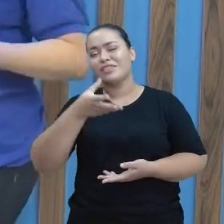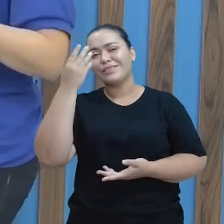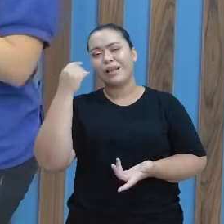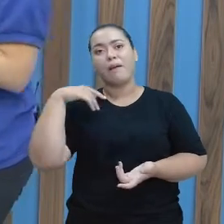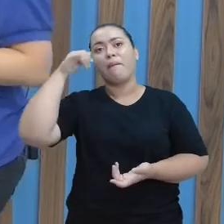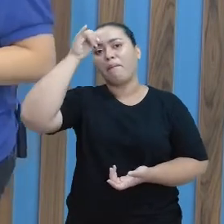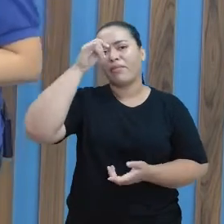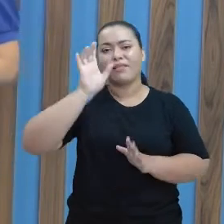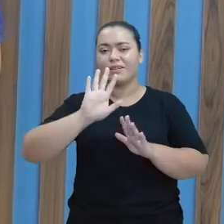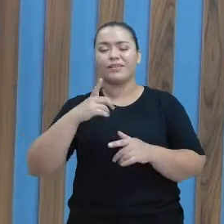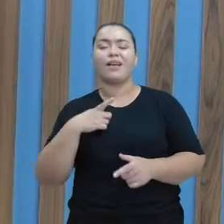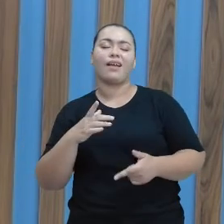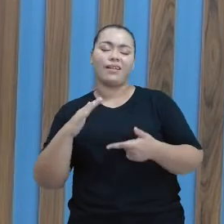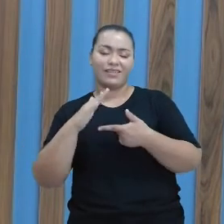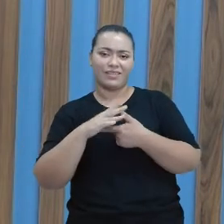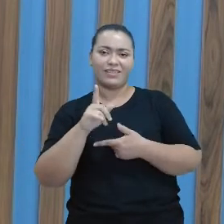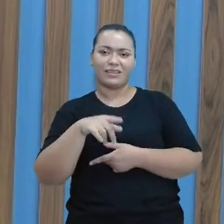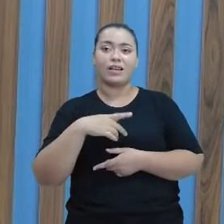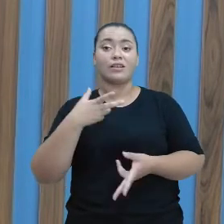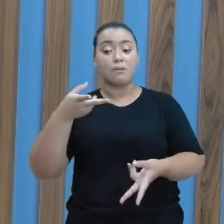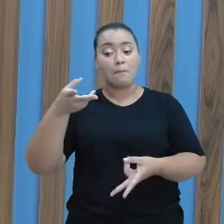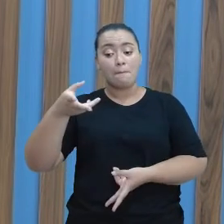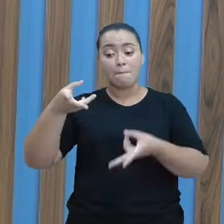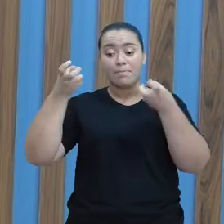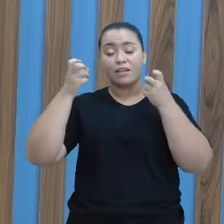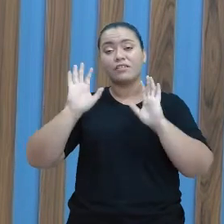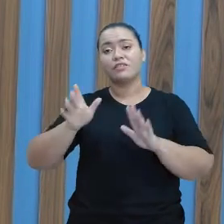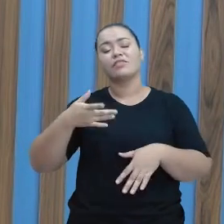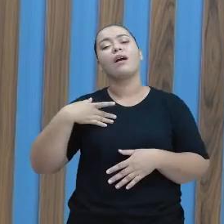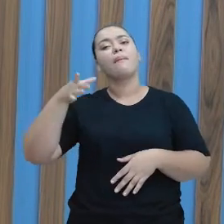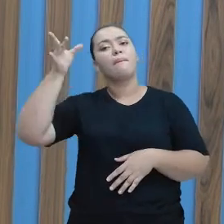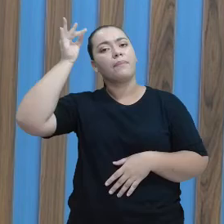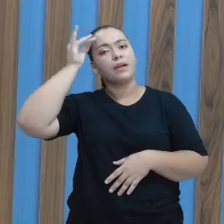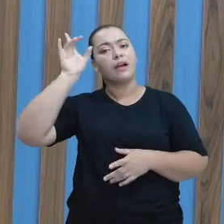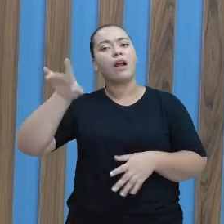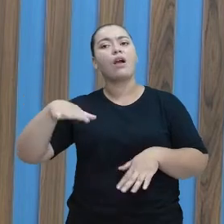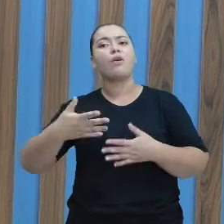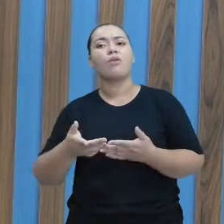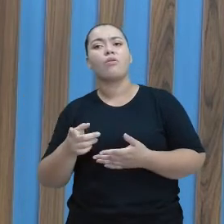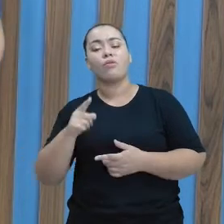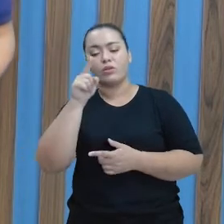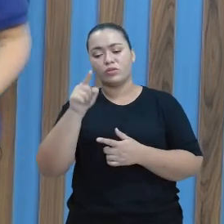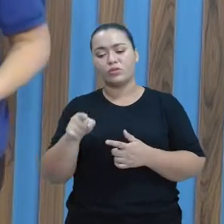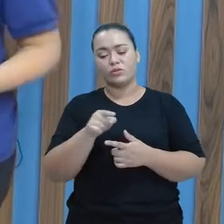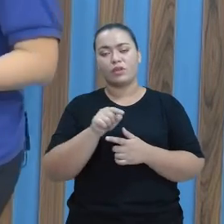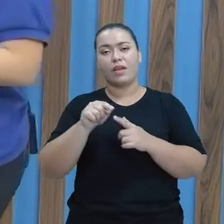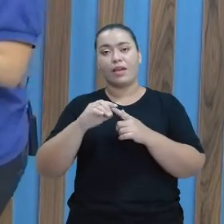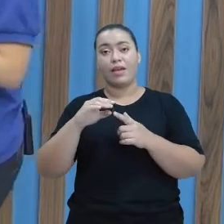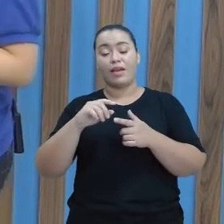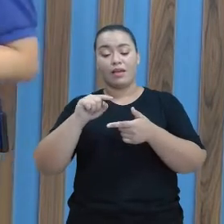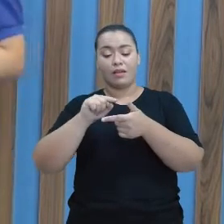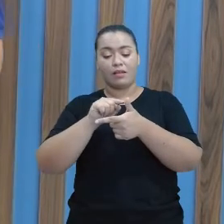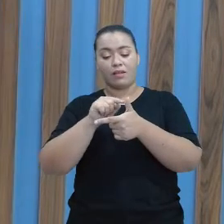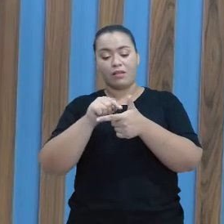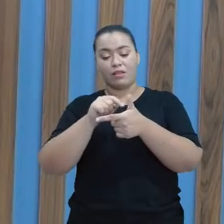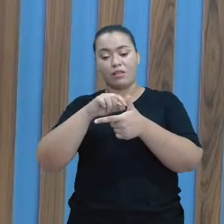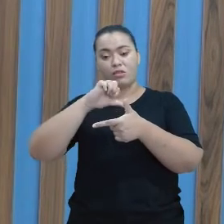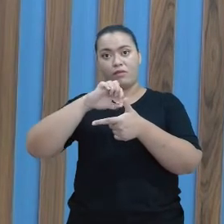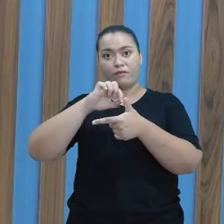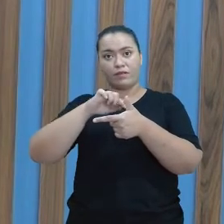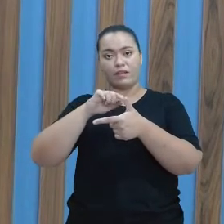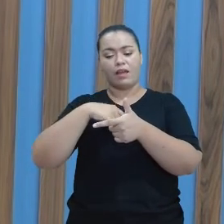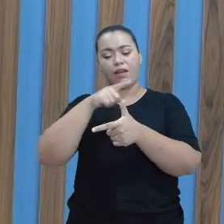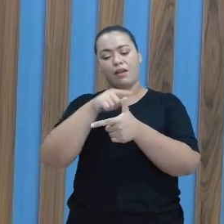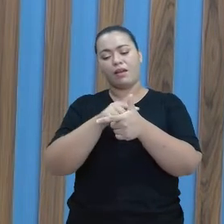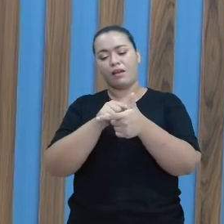enganar num triângulo retângulo. Os dois lados que formam o ângulo de 90 graus são os catetos e a gente vai ter que o lado que é oposto